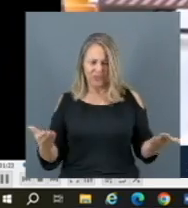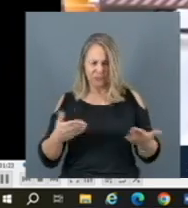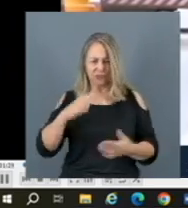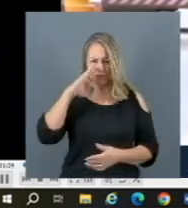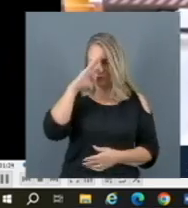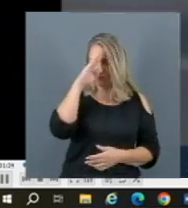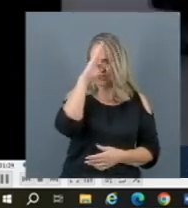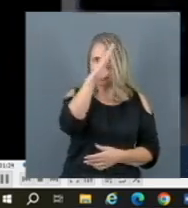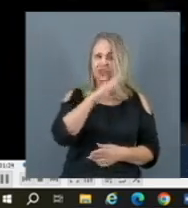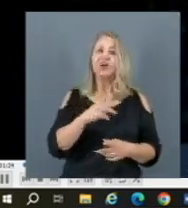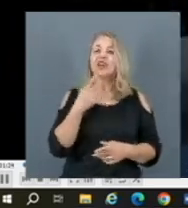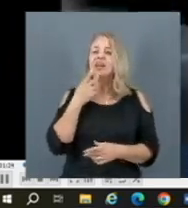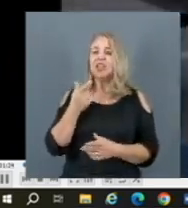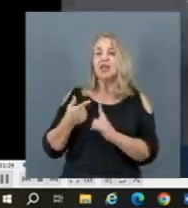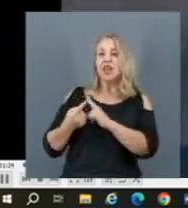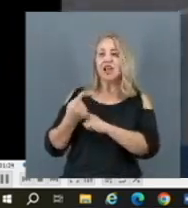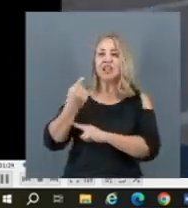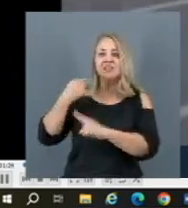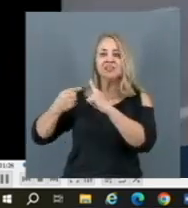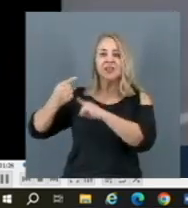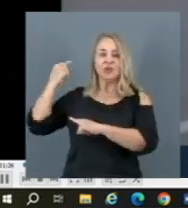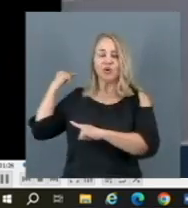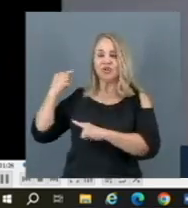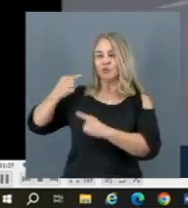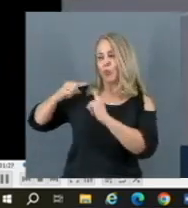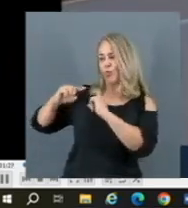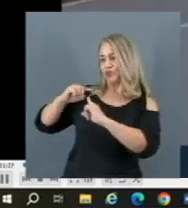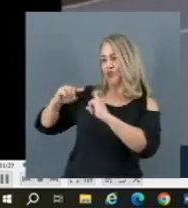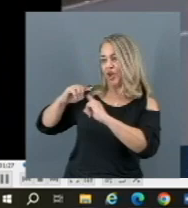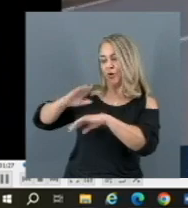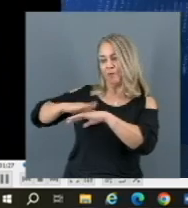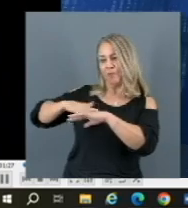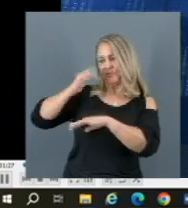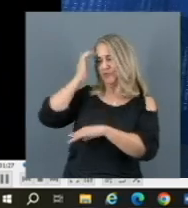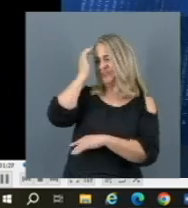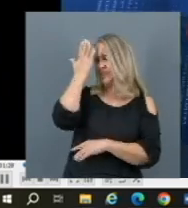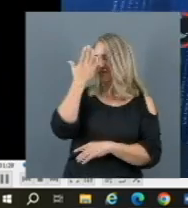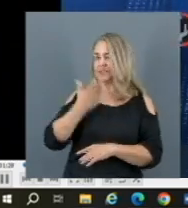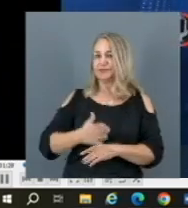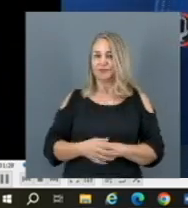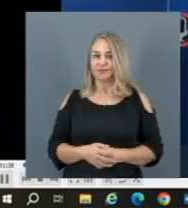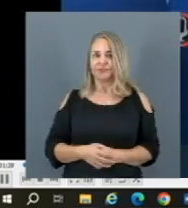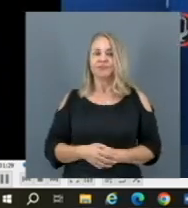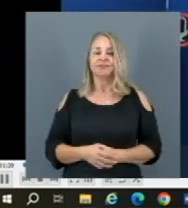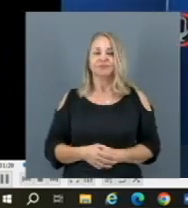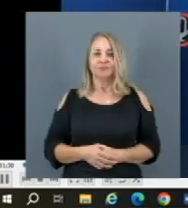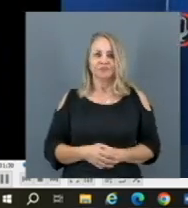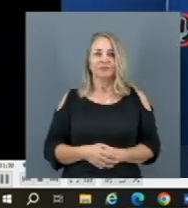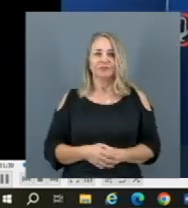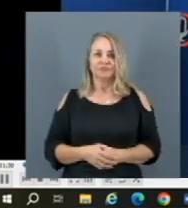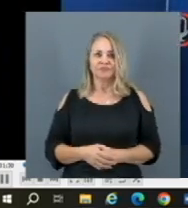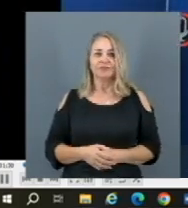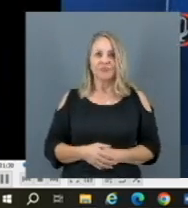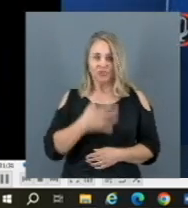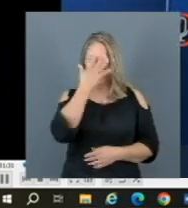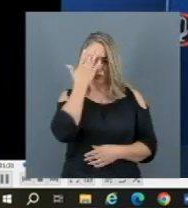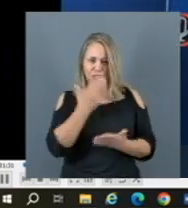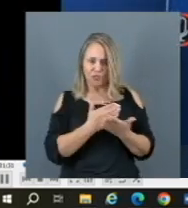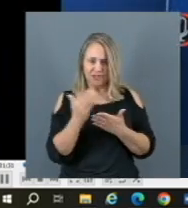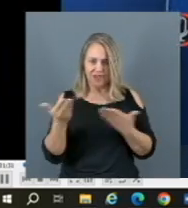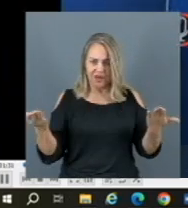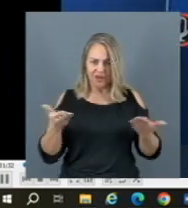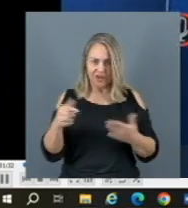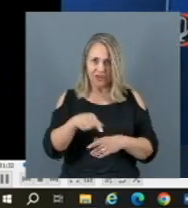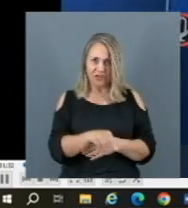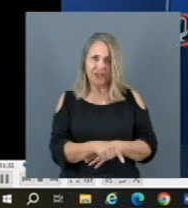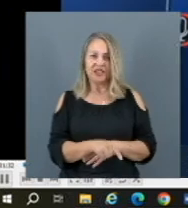que em gestões anteriores o diálogo era mais fácil. Os caras começaram o mandato agora, irmão. Agora